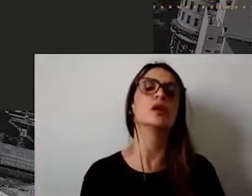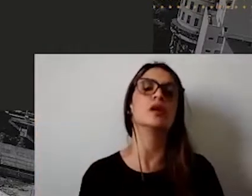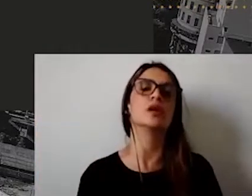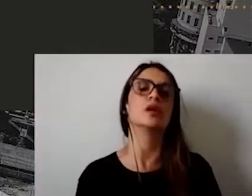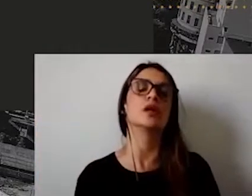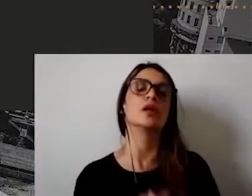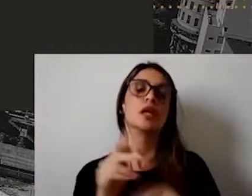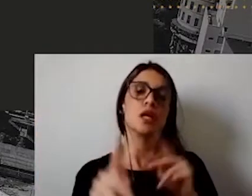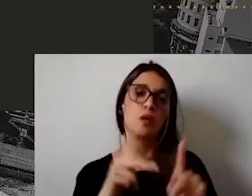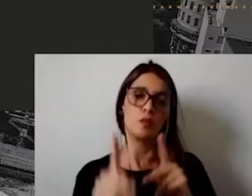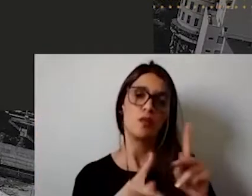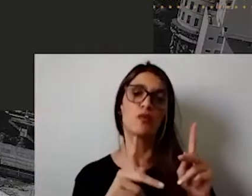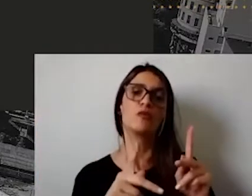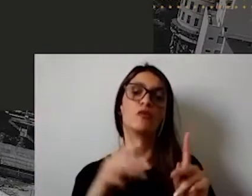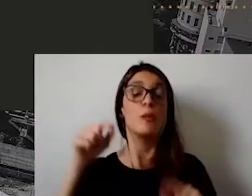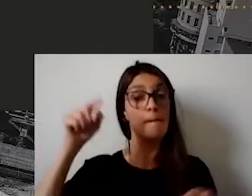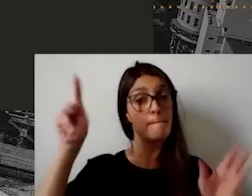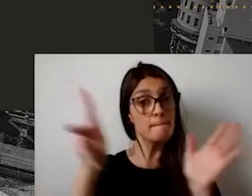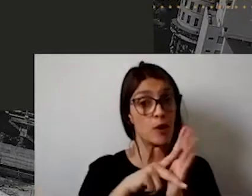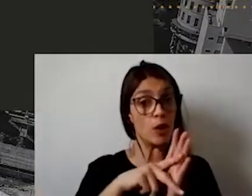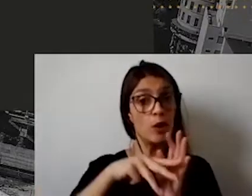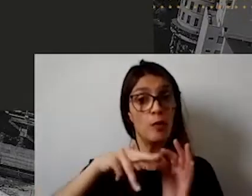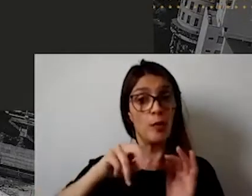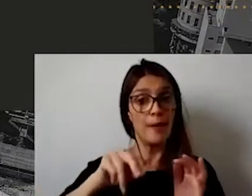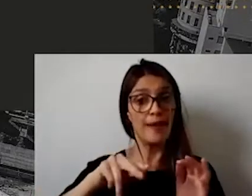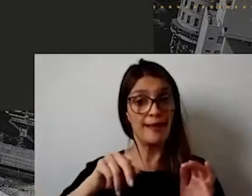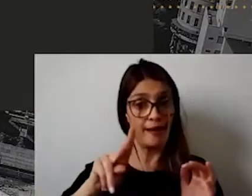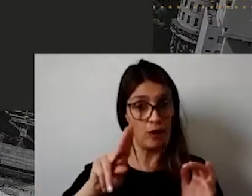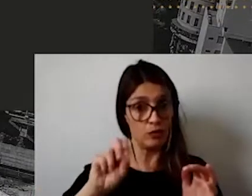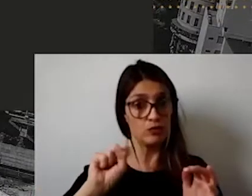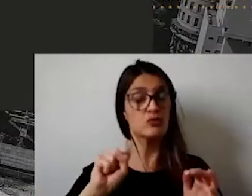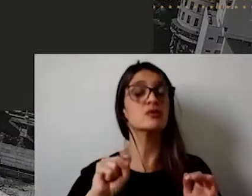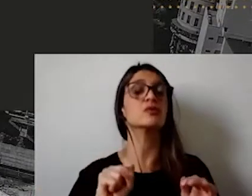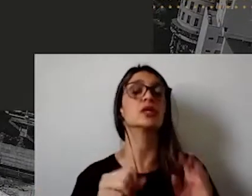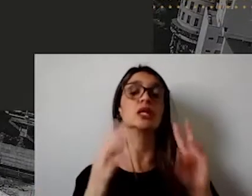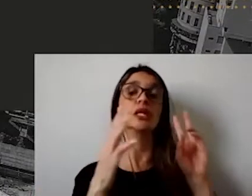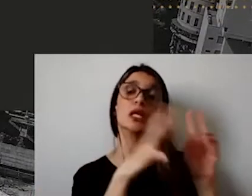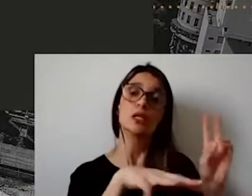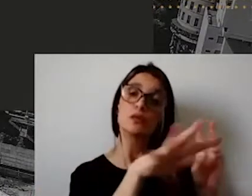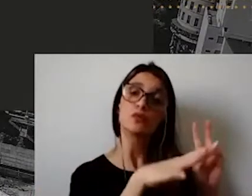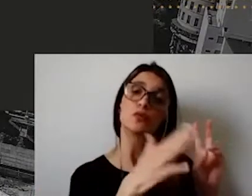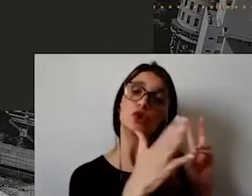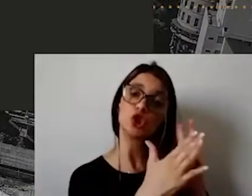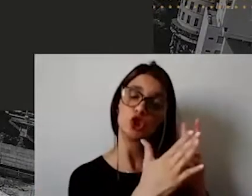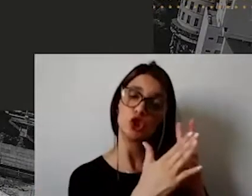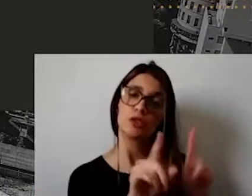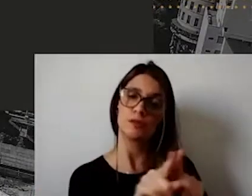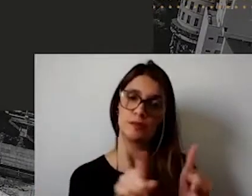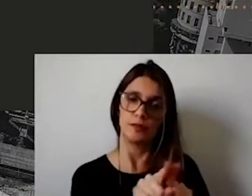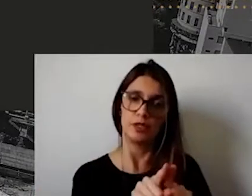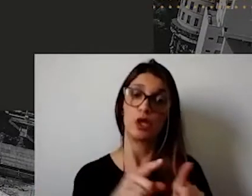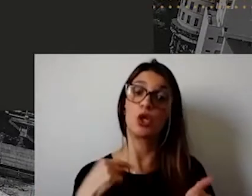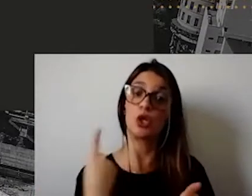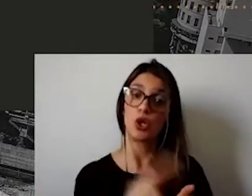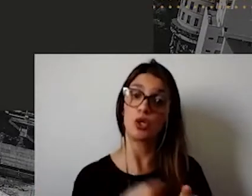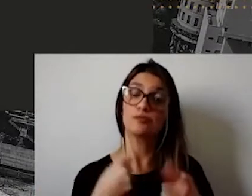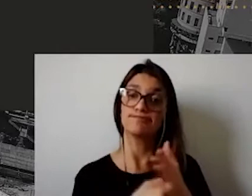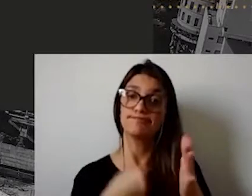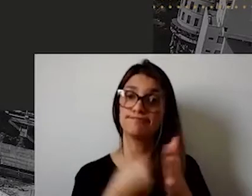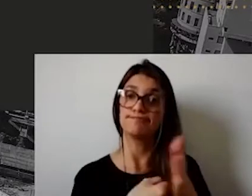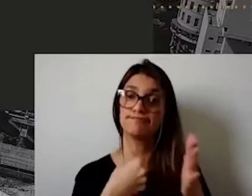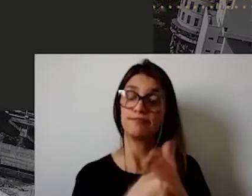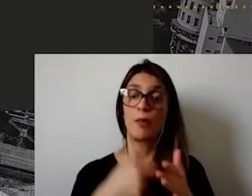terras indígenas. E, ao longo dos anos também, nós estamos cada vez mais engajados com a agenda